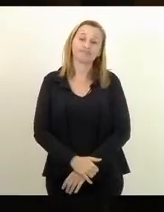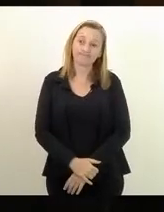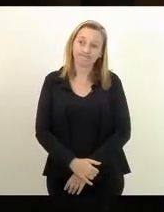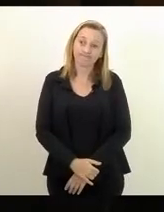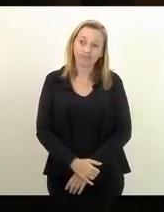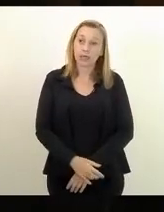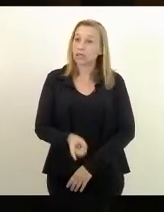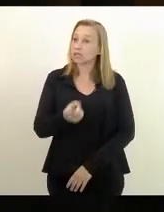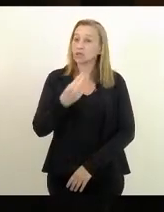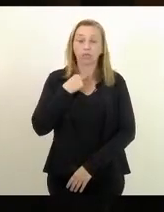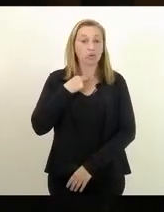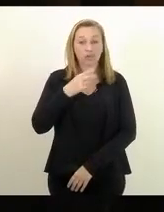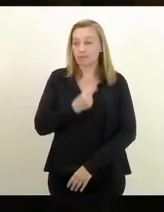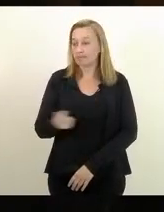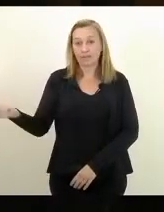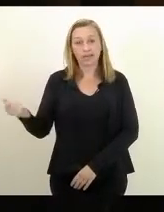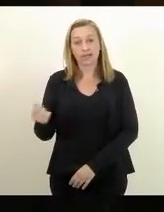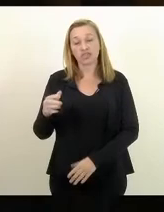Senão, não saem de casa.